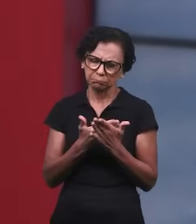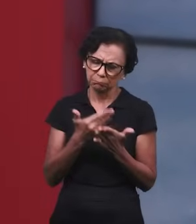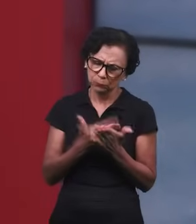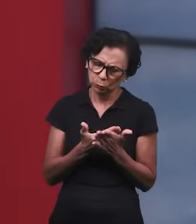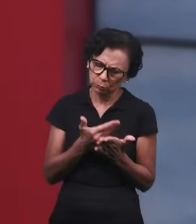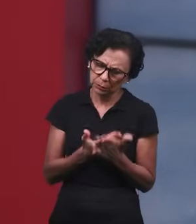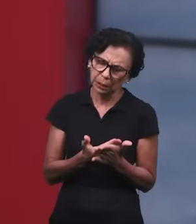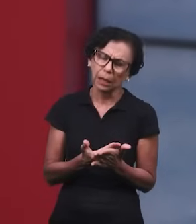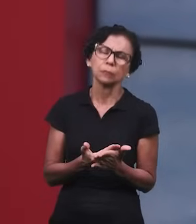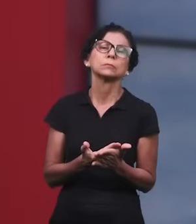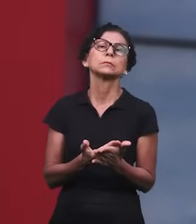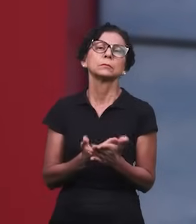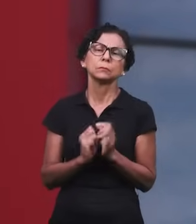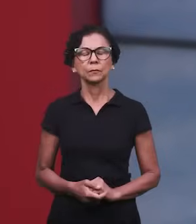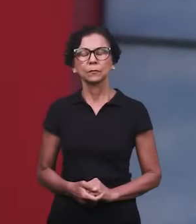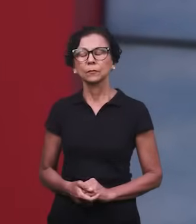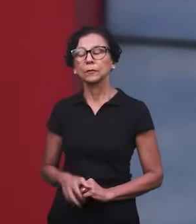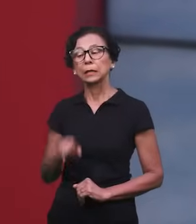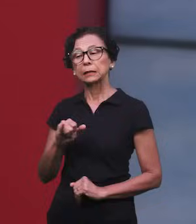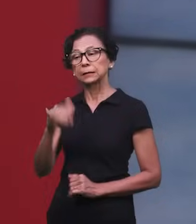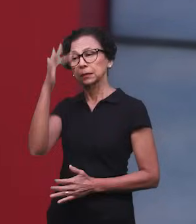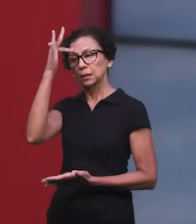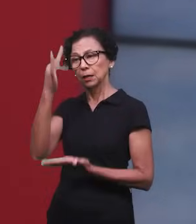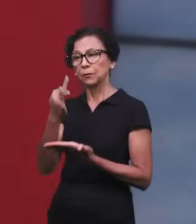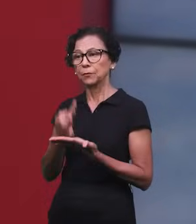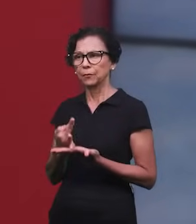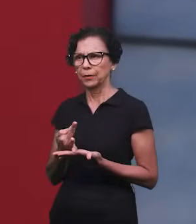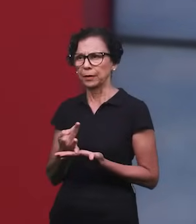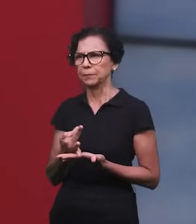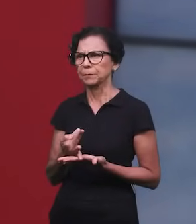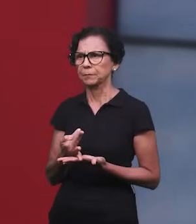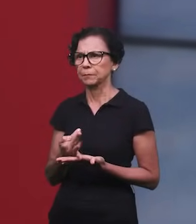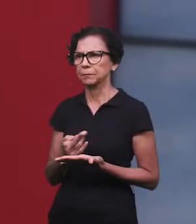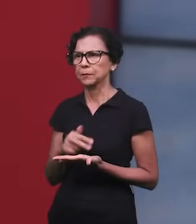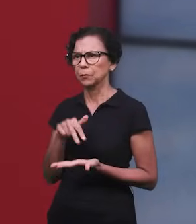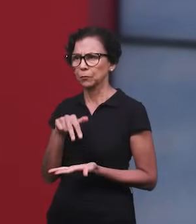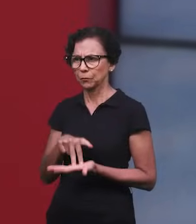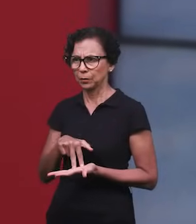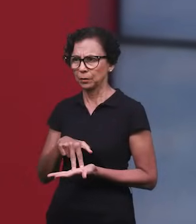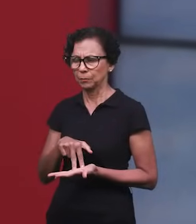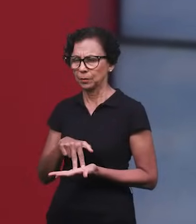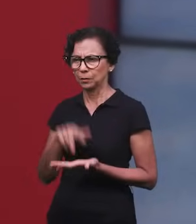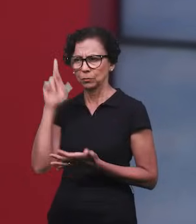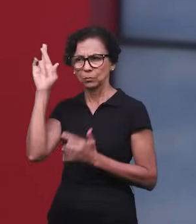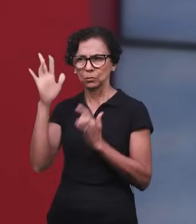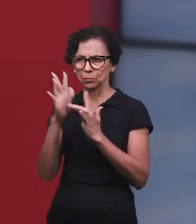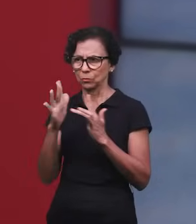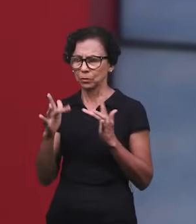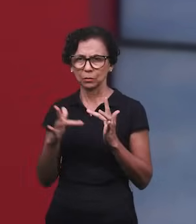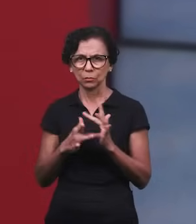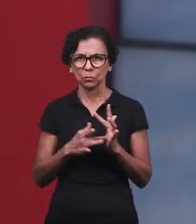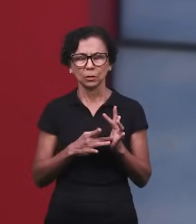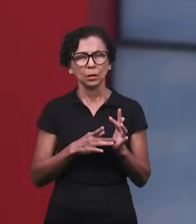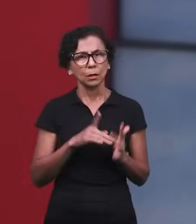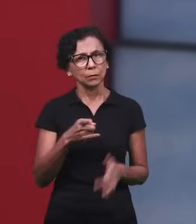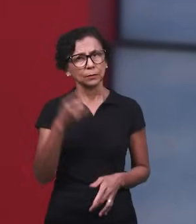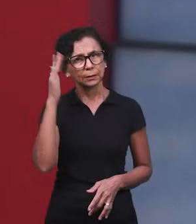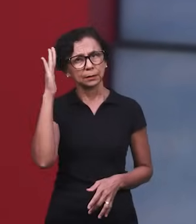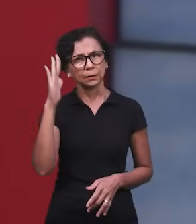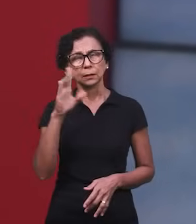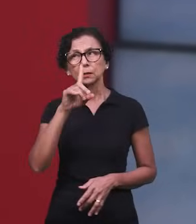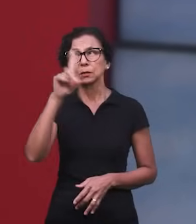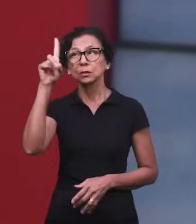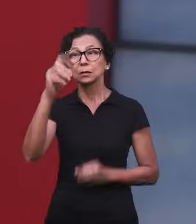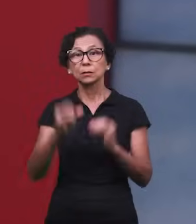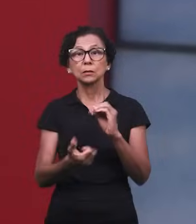afinco. É claro que se a sua fé estiver firmada em Jesus, e você entende que Deus criou todas